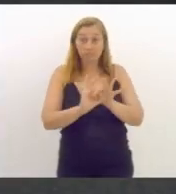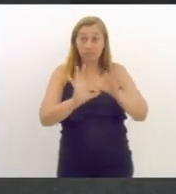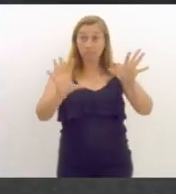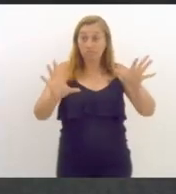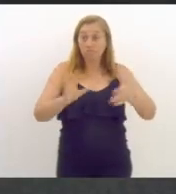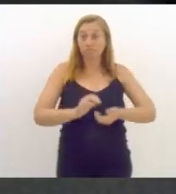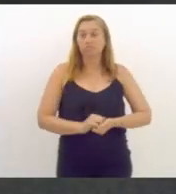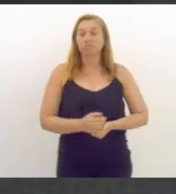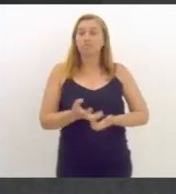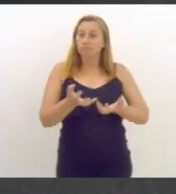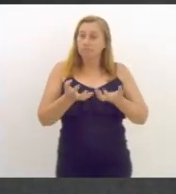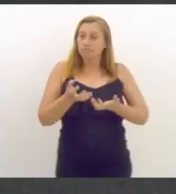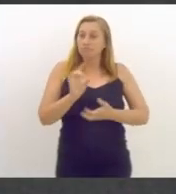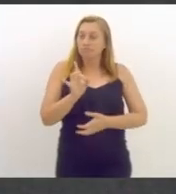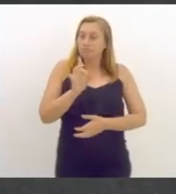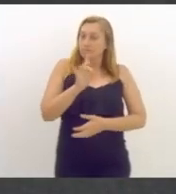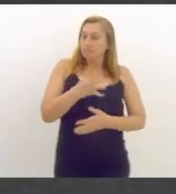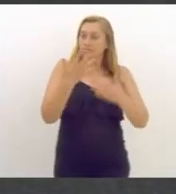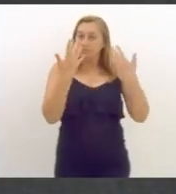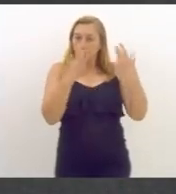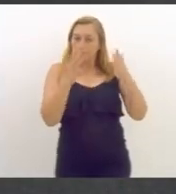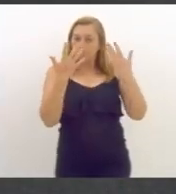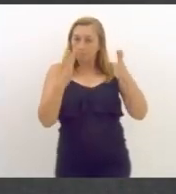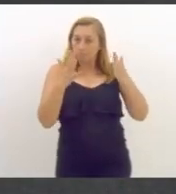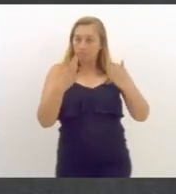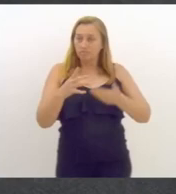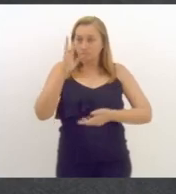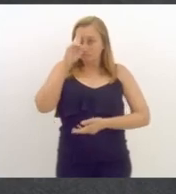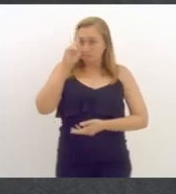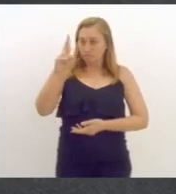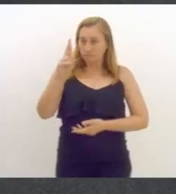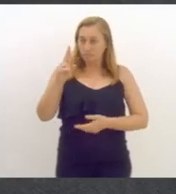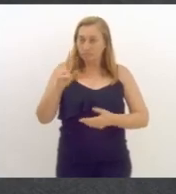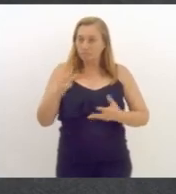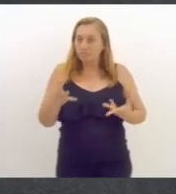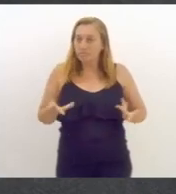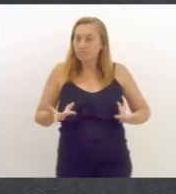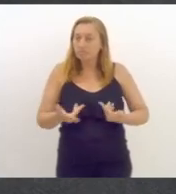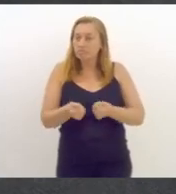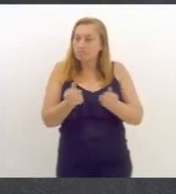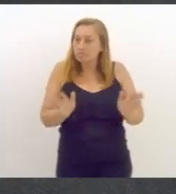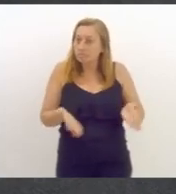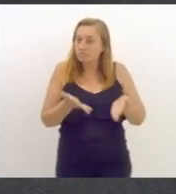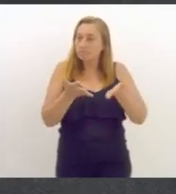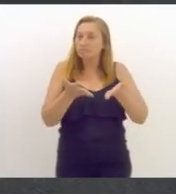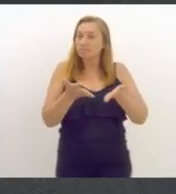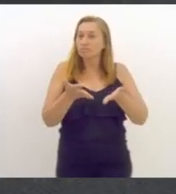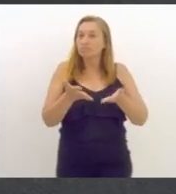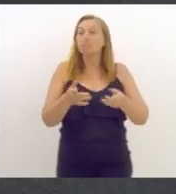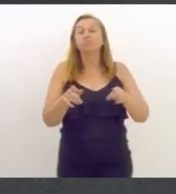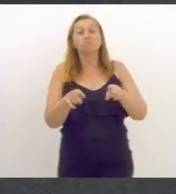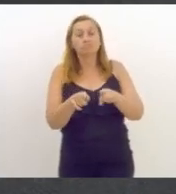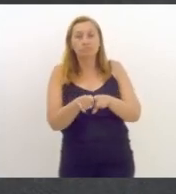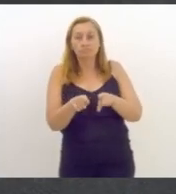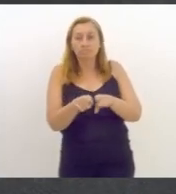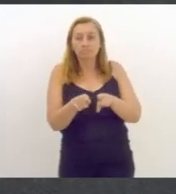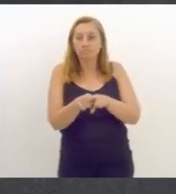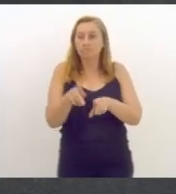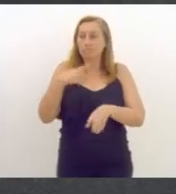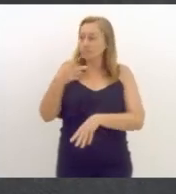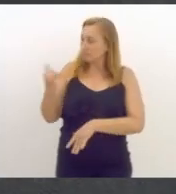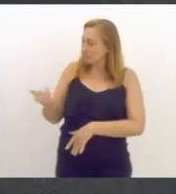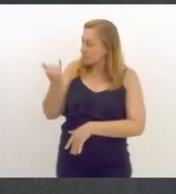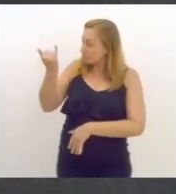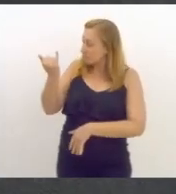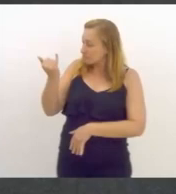eu quero não só parabenizá-lo pela excelente iniciativa como dizer o quanto que é